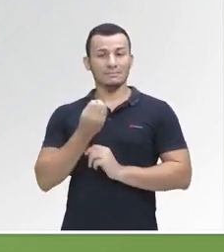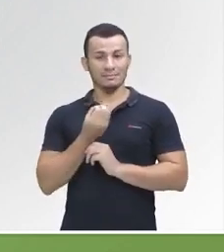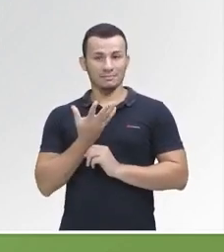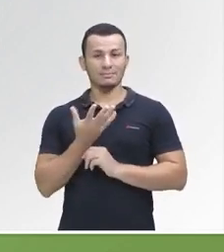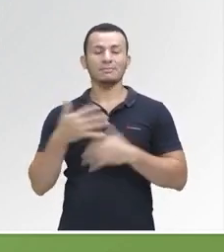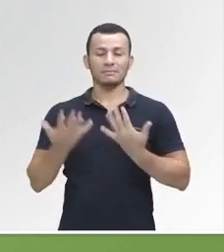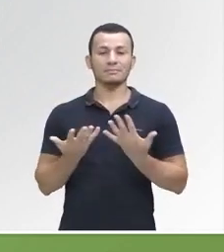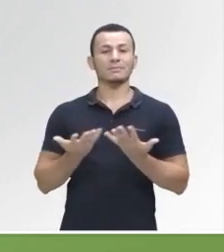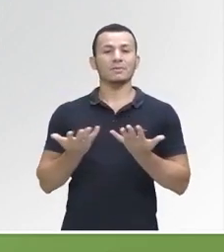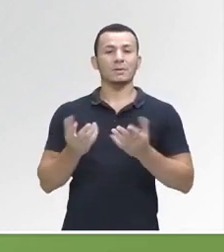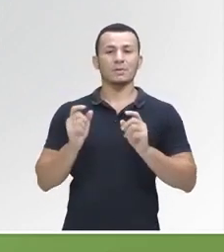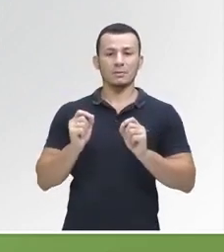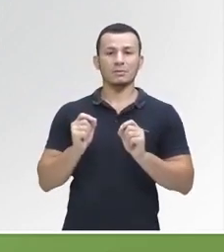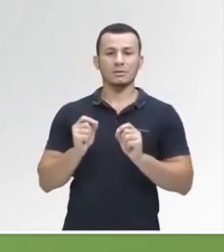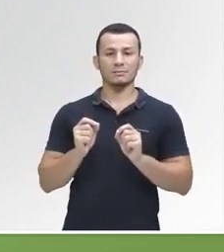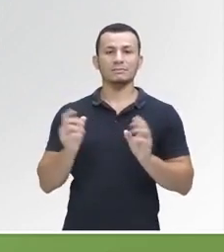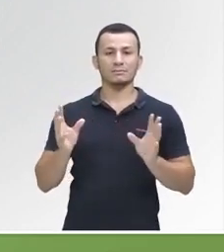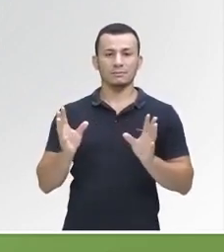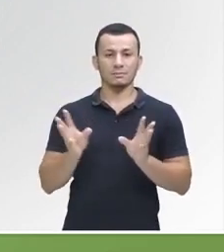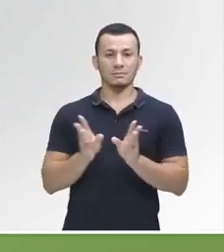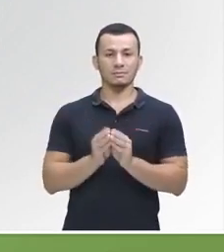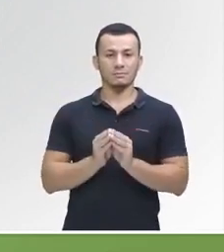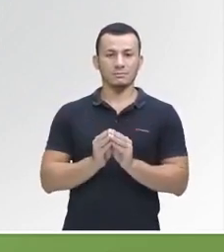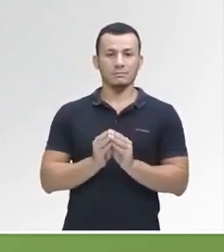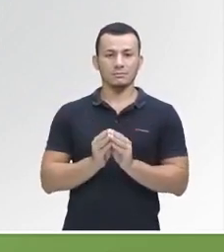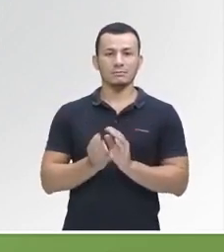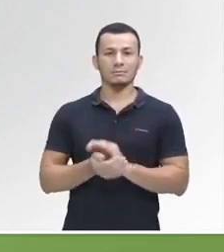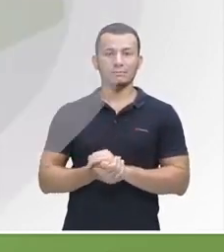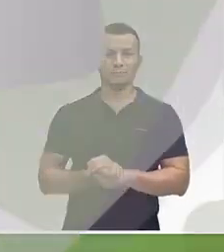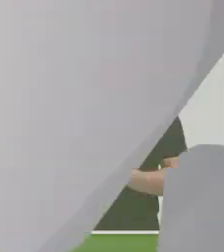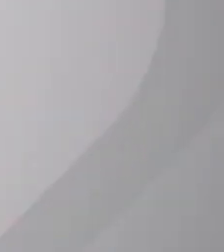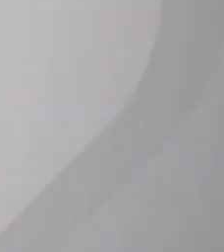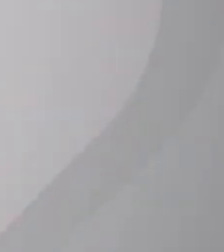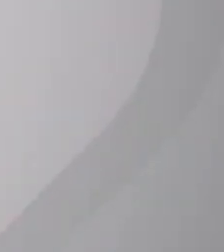Agora vamos para o nosso resumo.